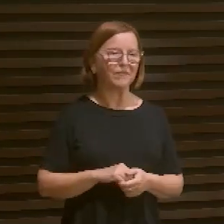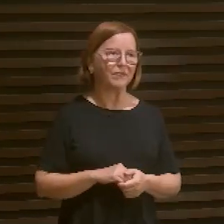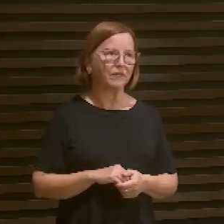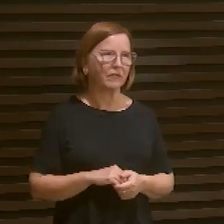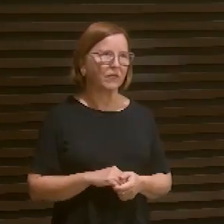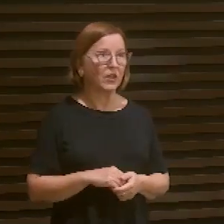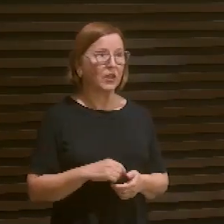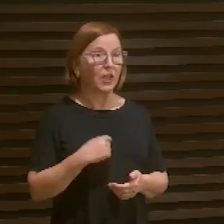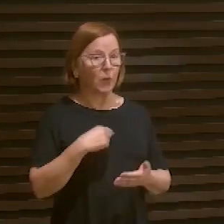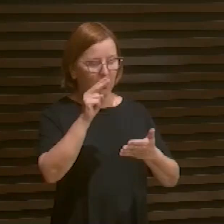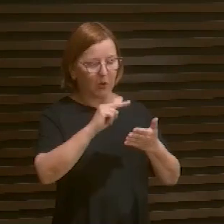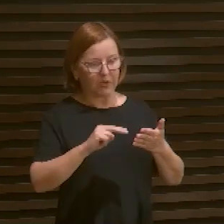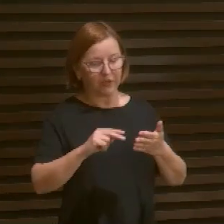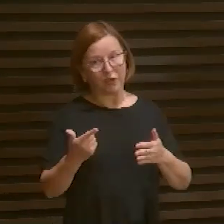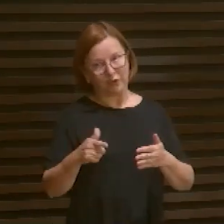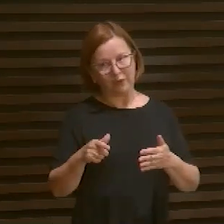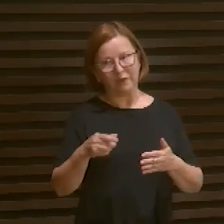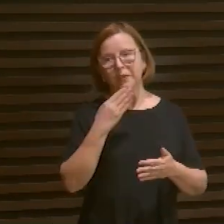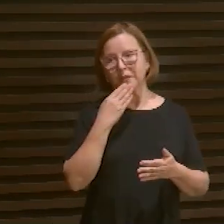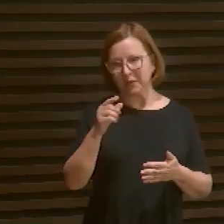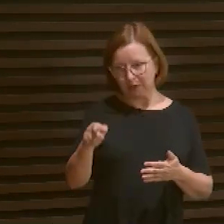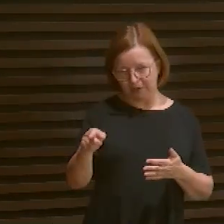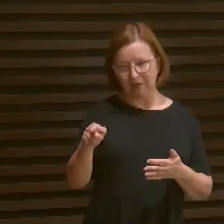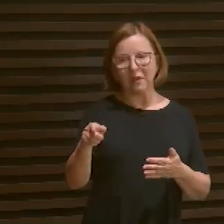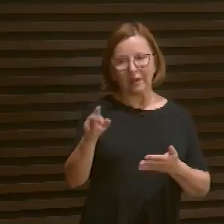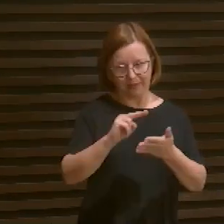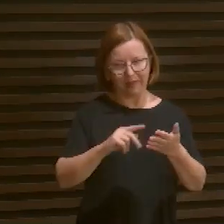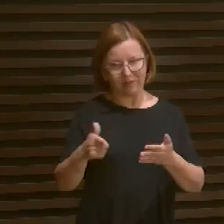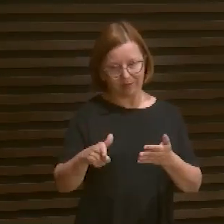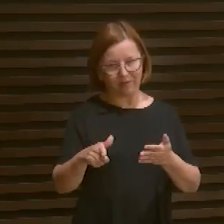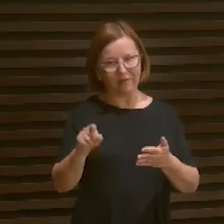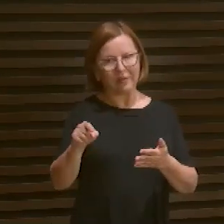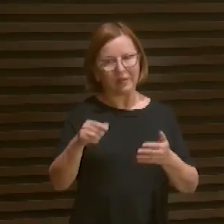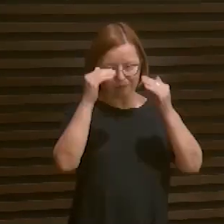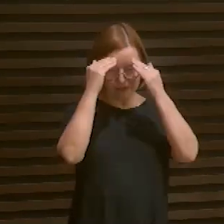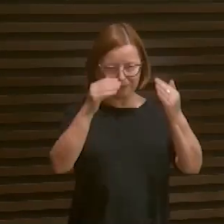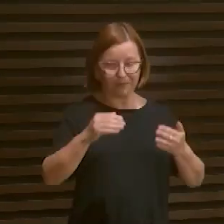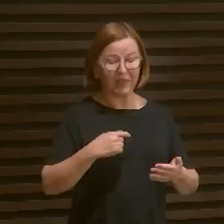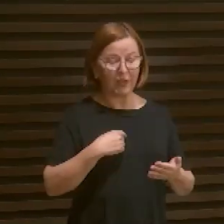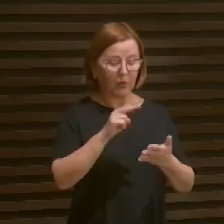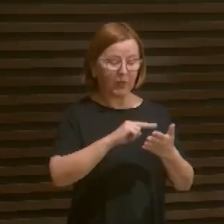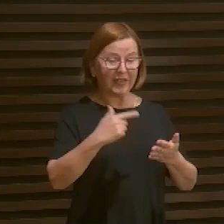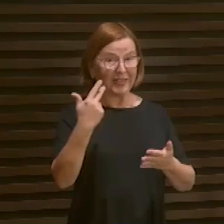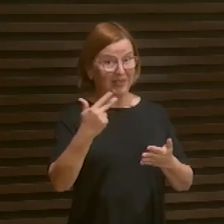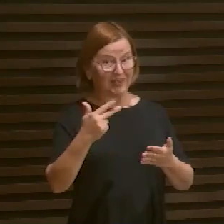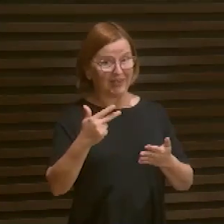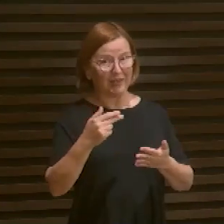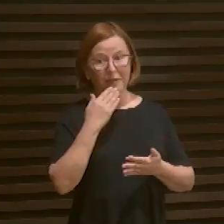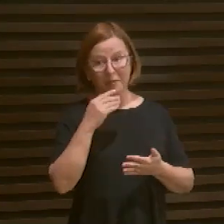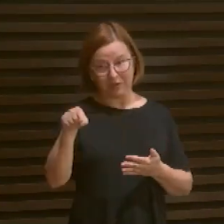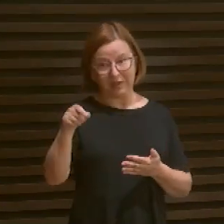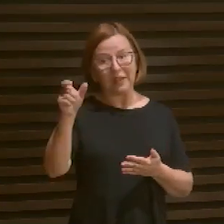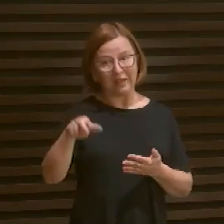Eu li outra vez e pedi para ele ler. Ele leu. Eu li uma terceira vez e pedi para ele ler.